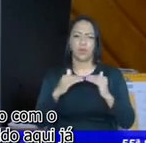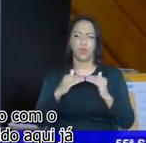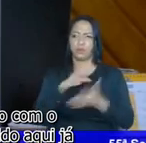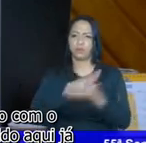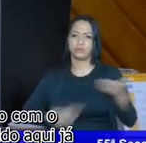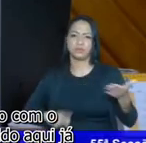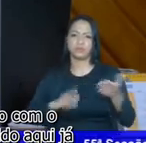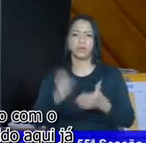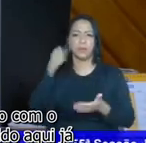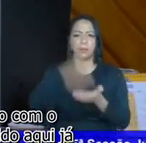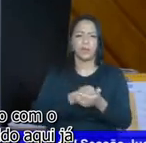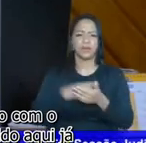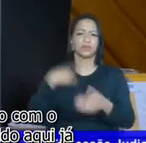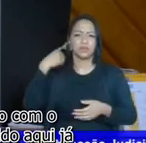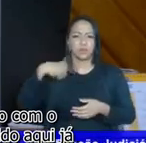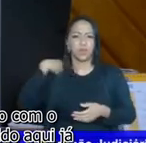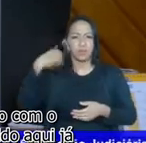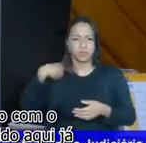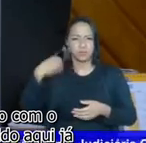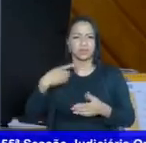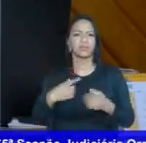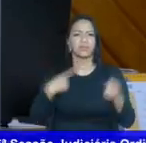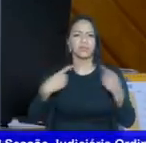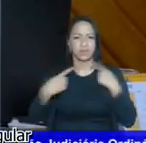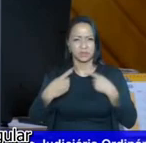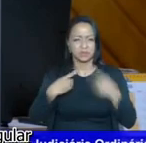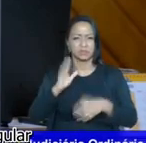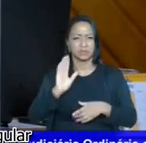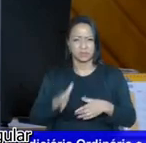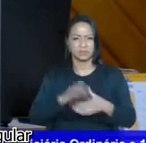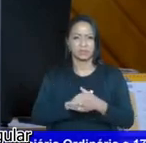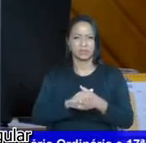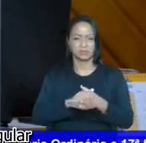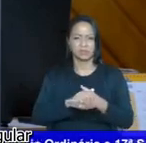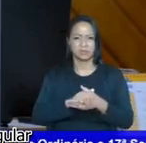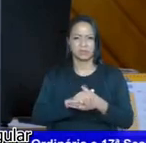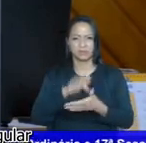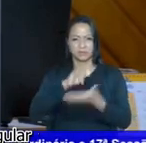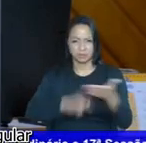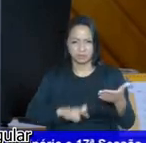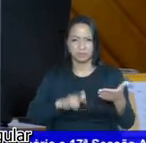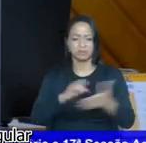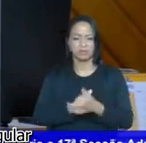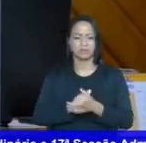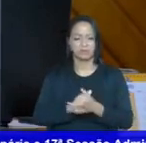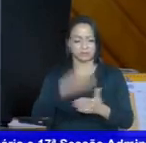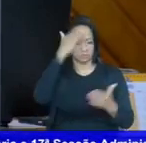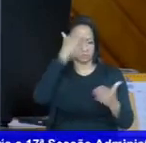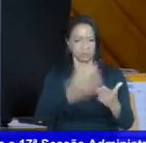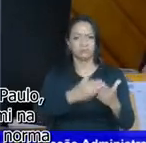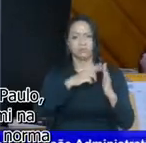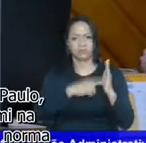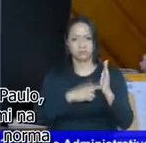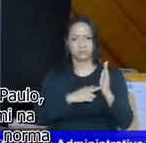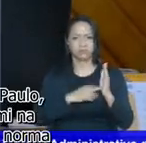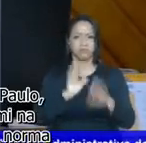em relação aos gastos advocatícios, muito debatido aqui já, né? E aí eu consultei os documentos, está dentro do regular,